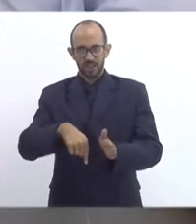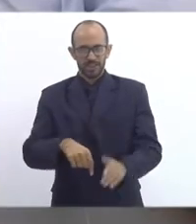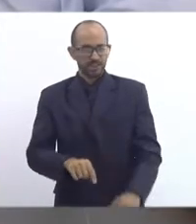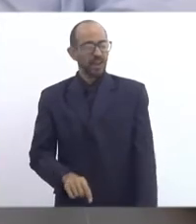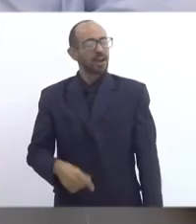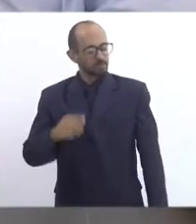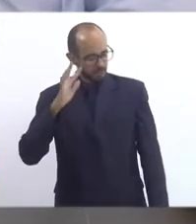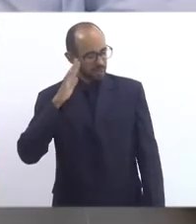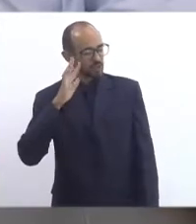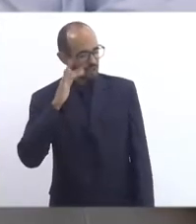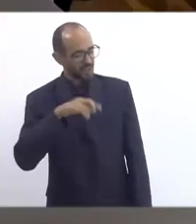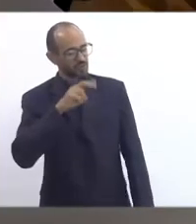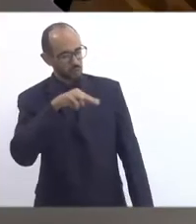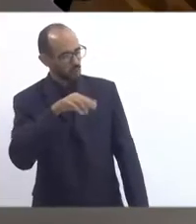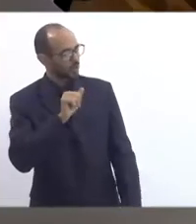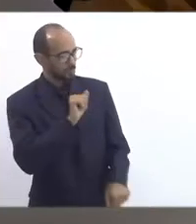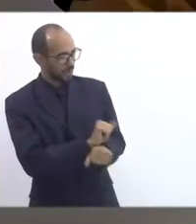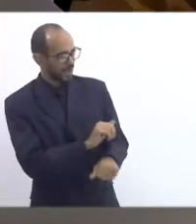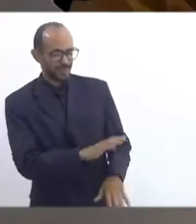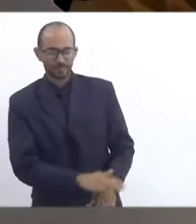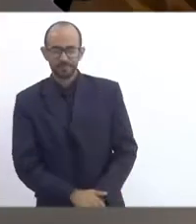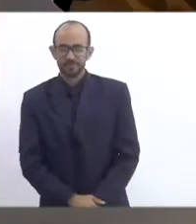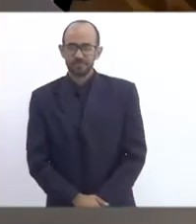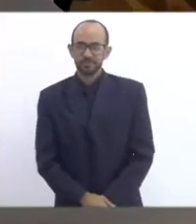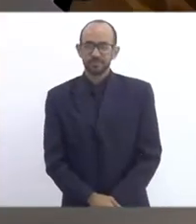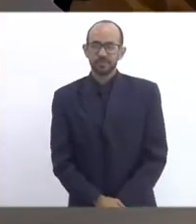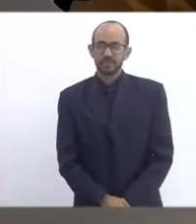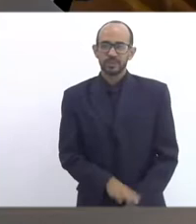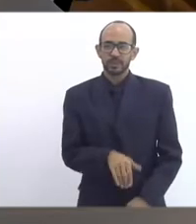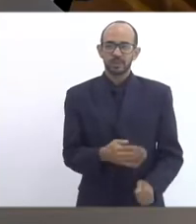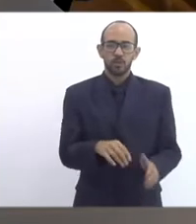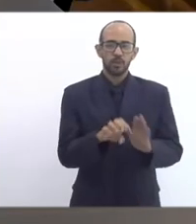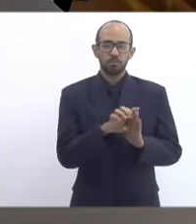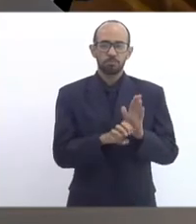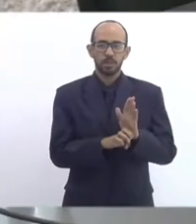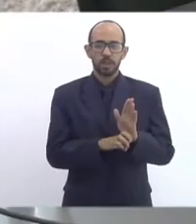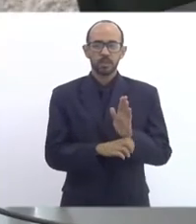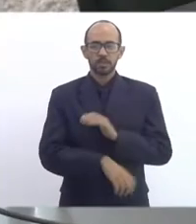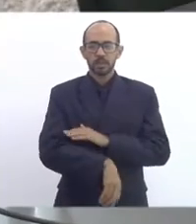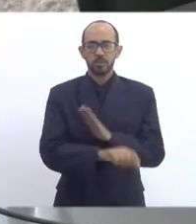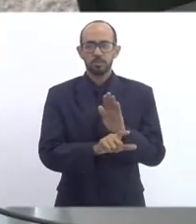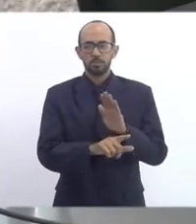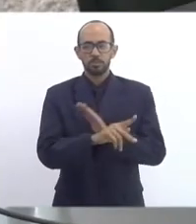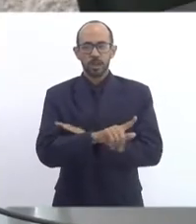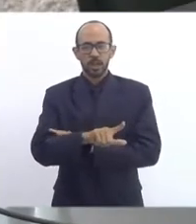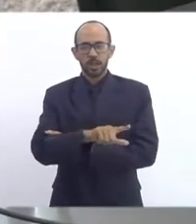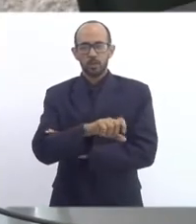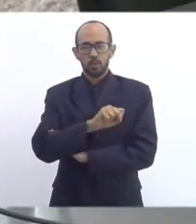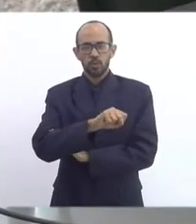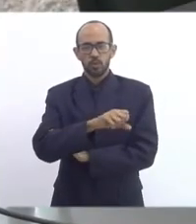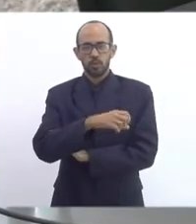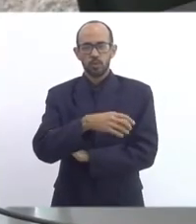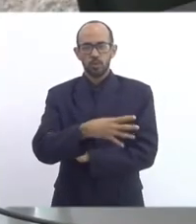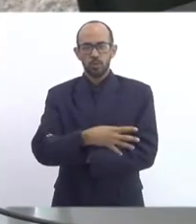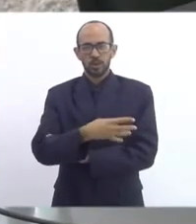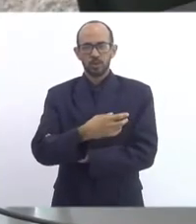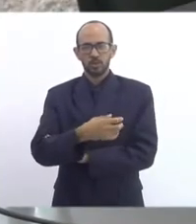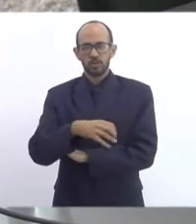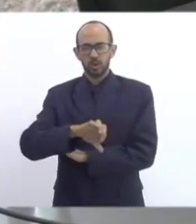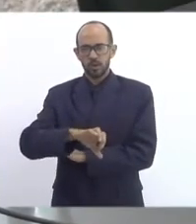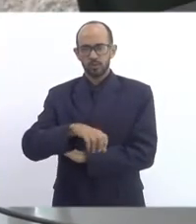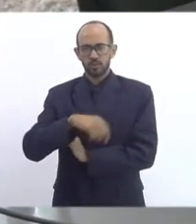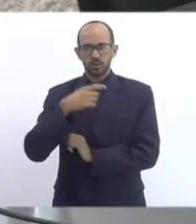para. Deputado Luiz Paulo, relator do 46. Emendas de plenário ao projeto de lei 849/2015. Autoria do deputado